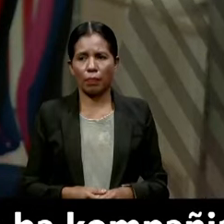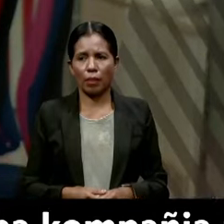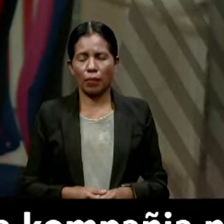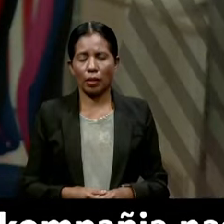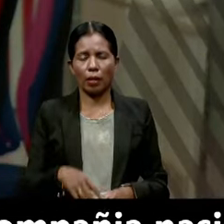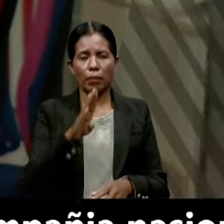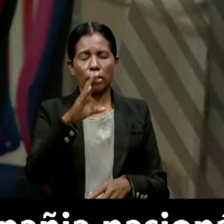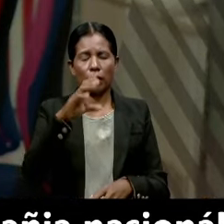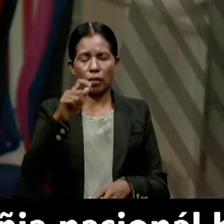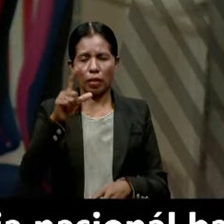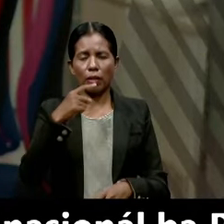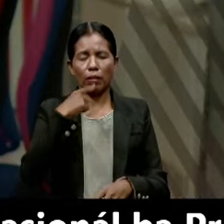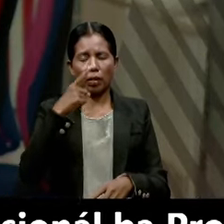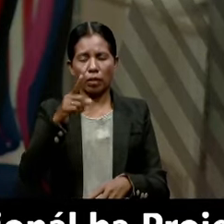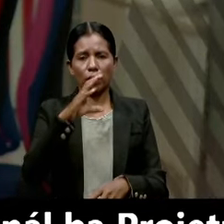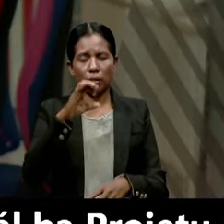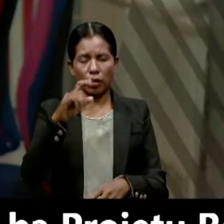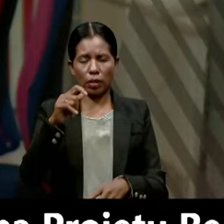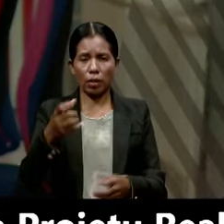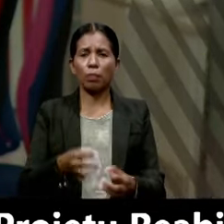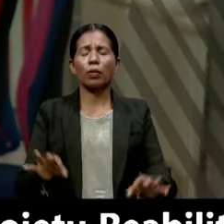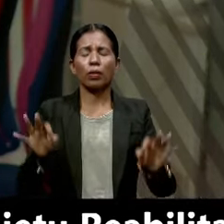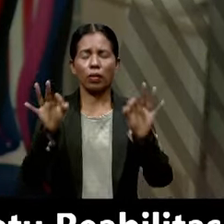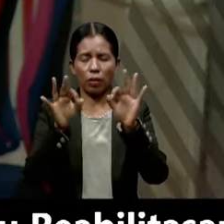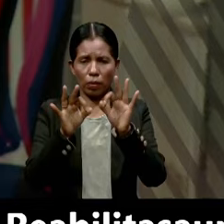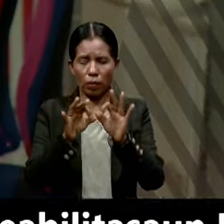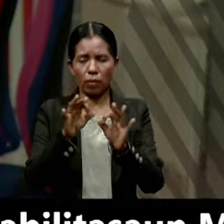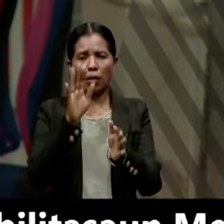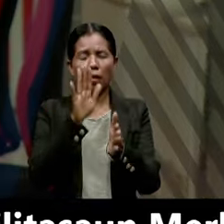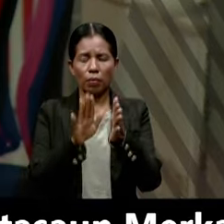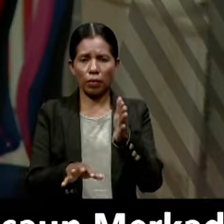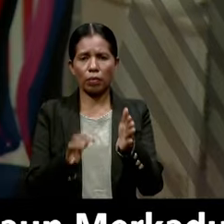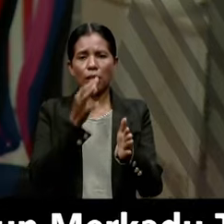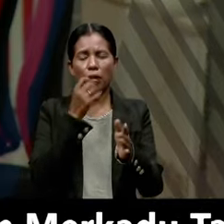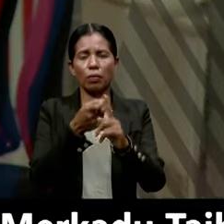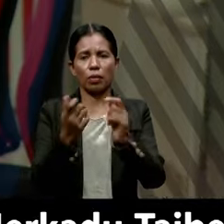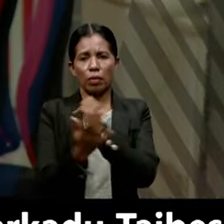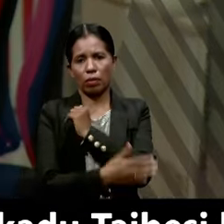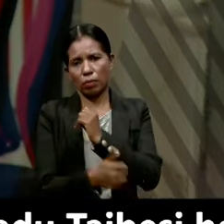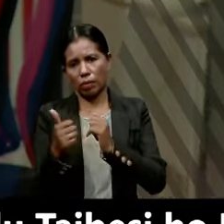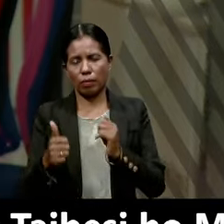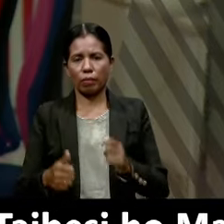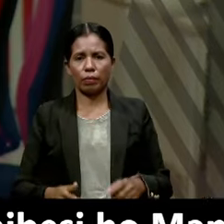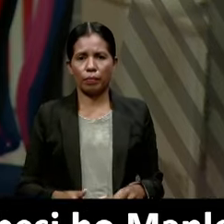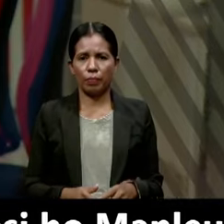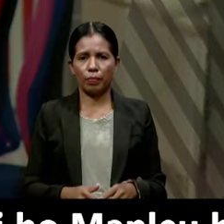Vê se ele considera papel se é importante ou de a menos a importação.